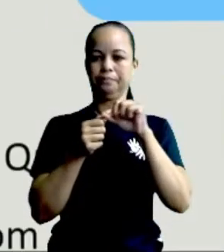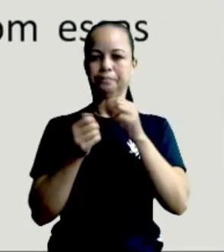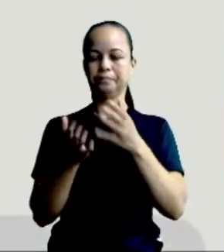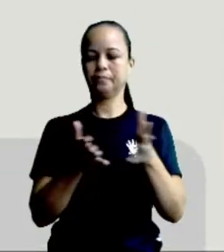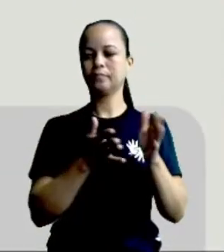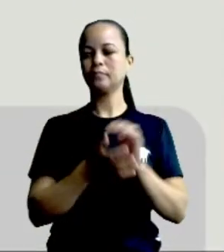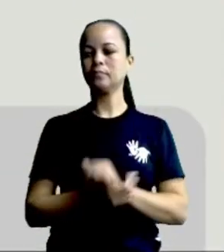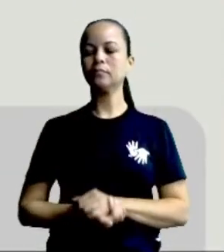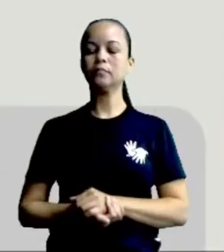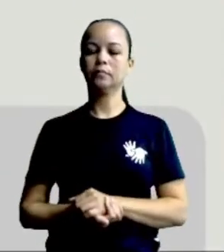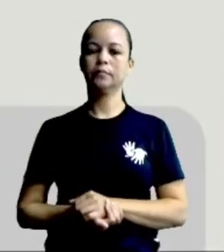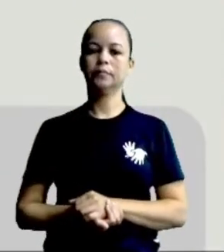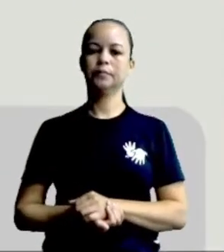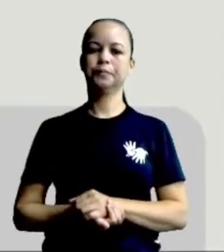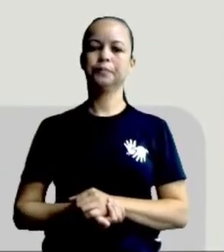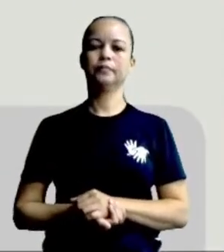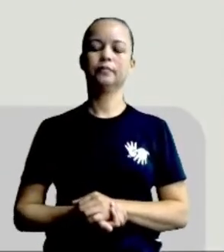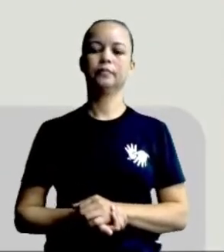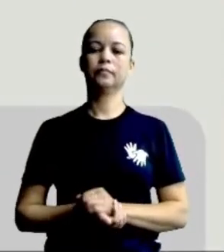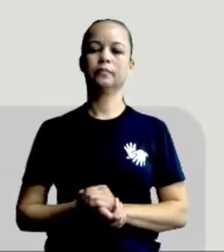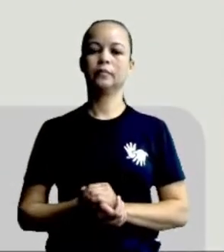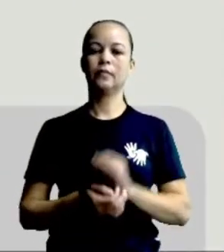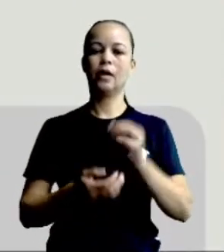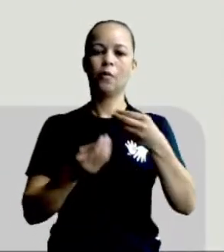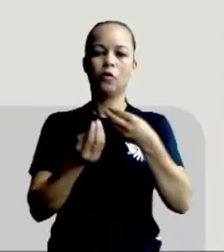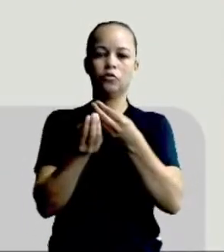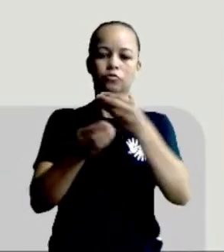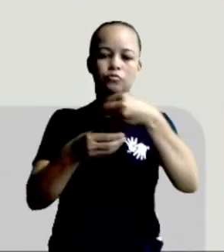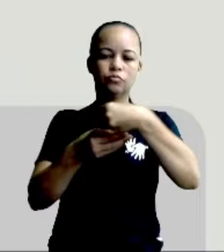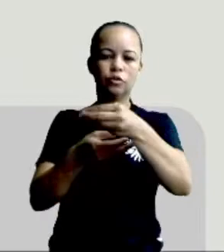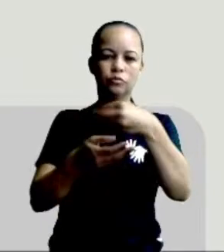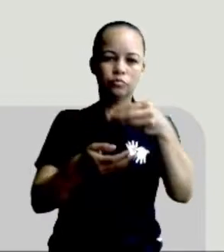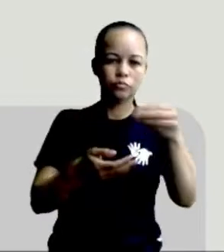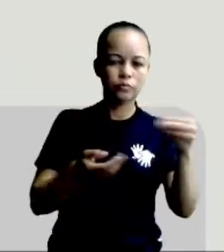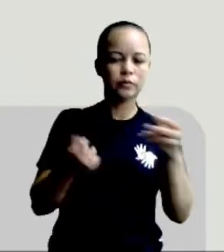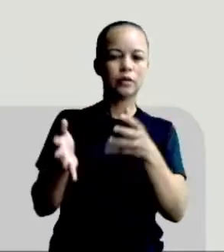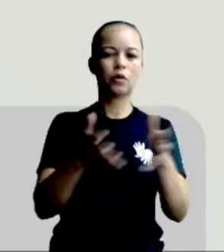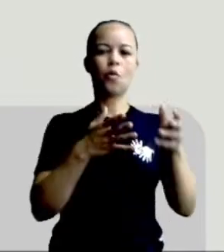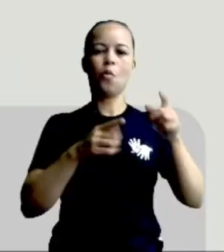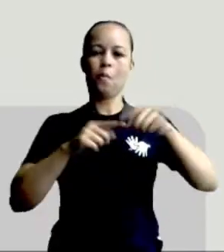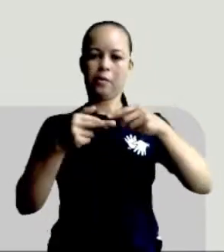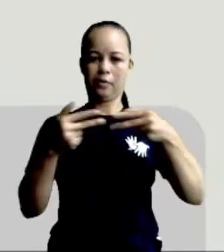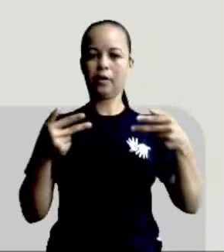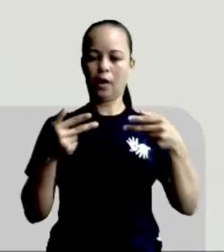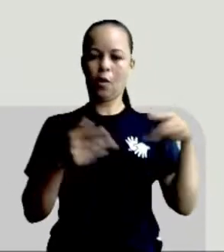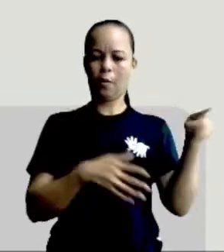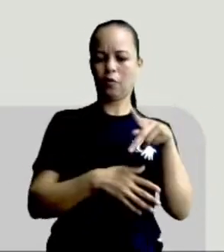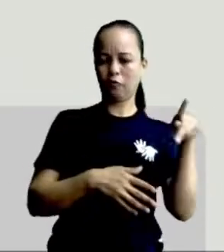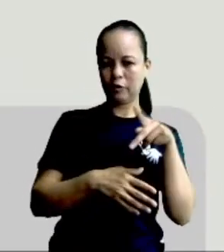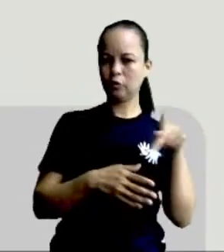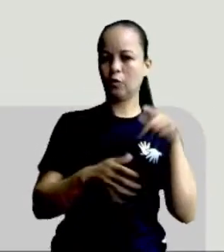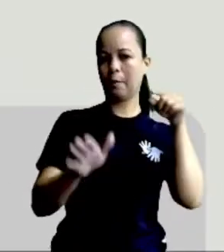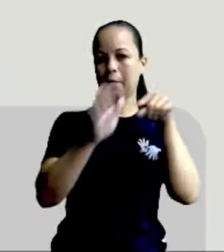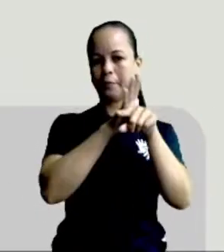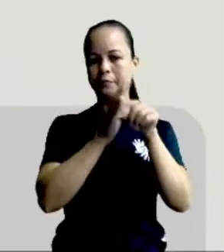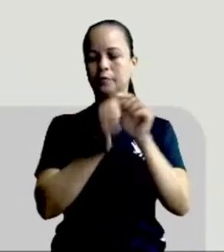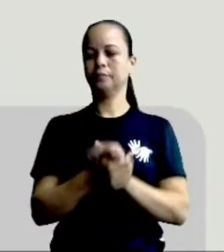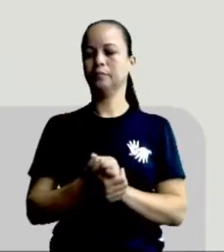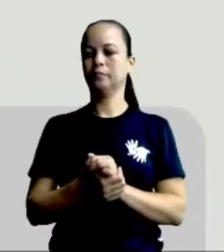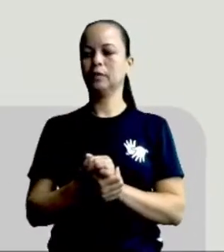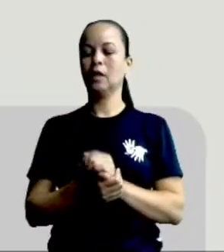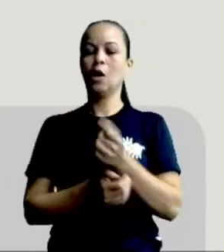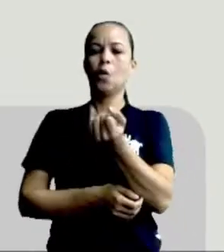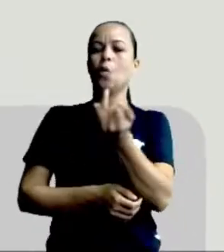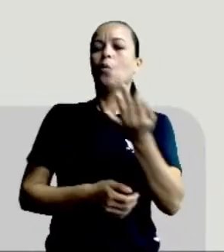Vamos continuar pensando. Após distribuir o material, a professora perguntou-lhes quantas